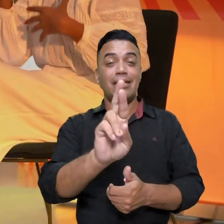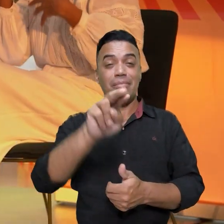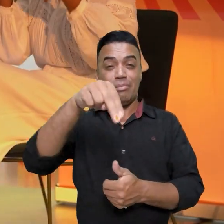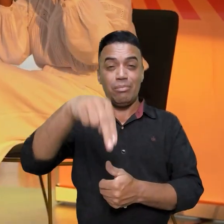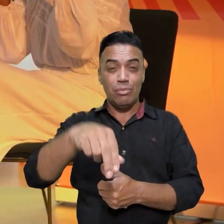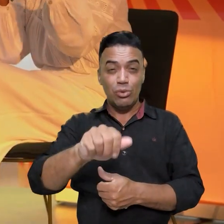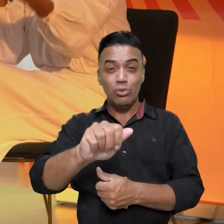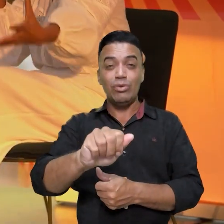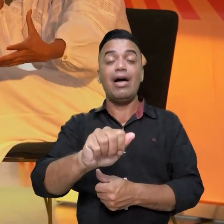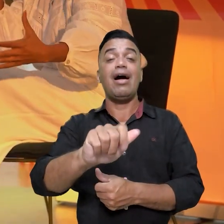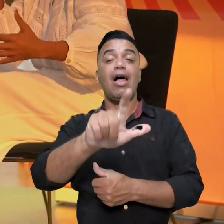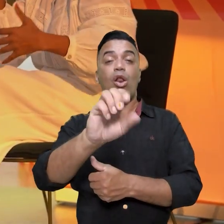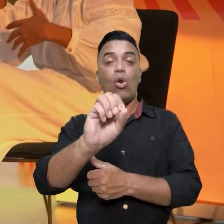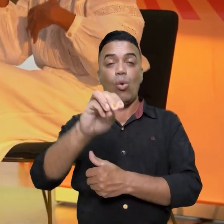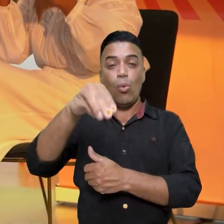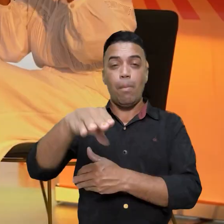Lombardi,